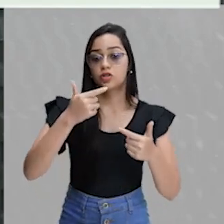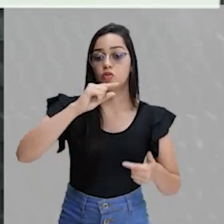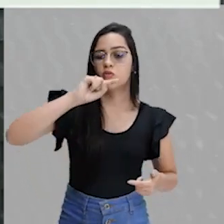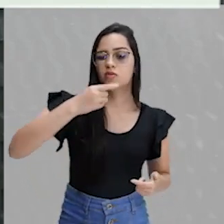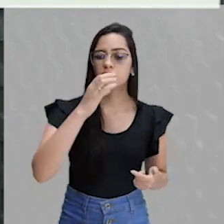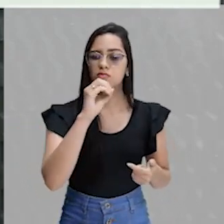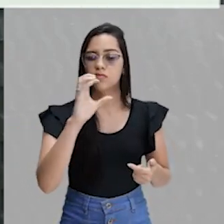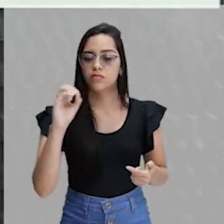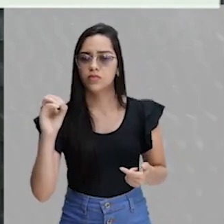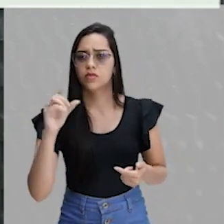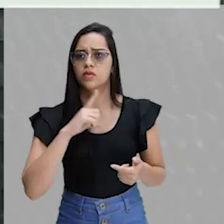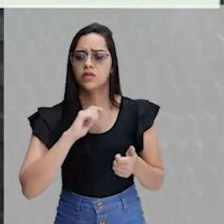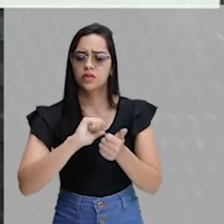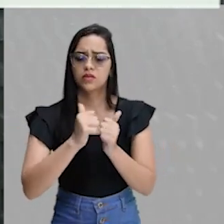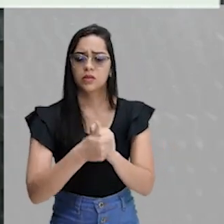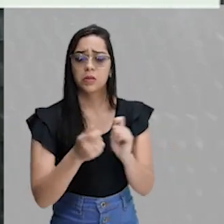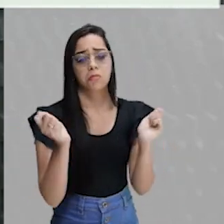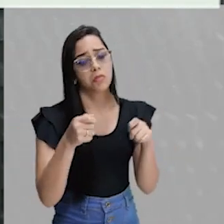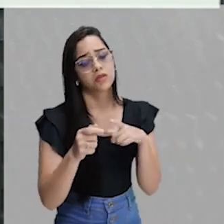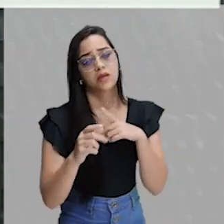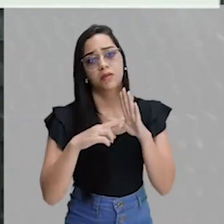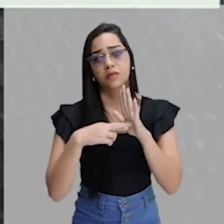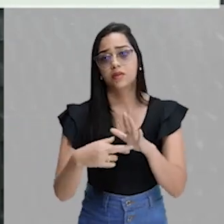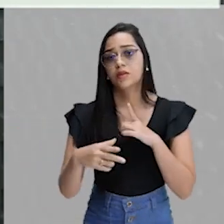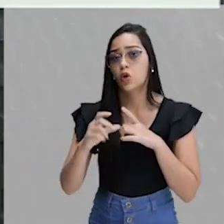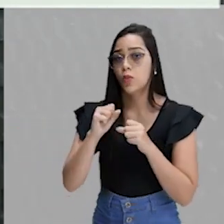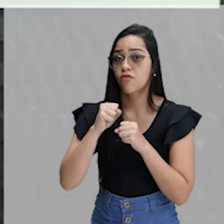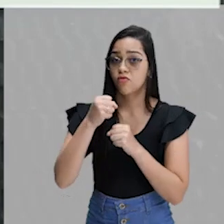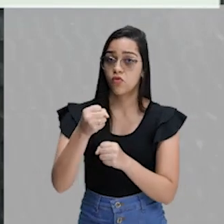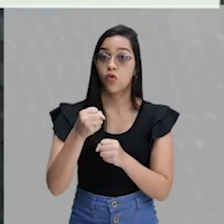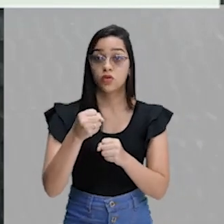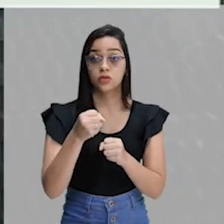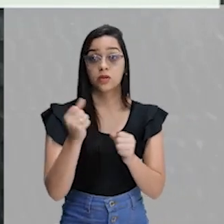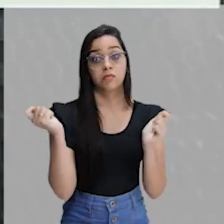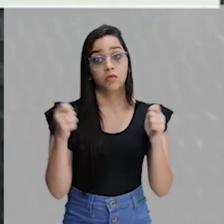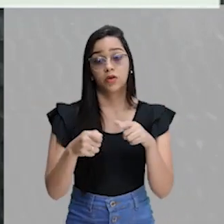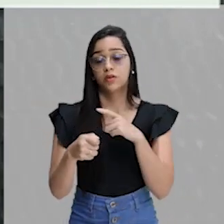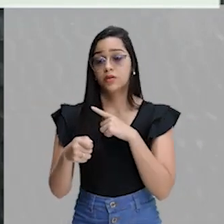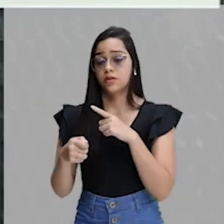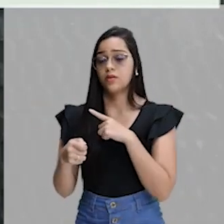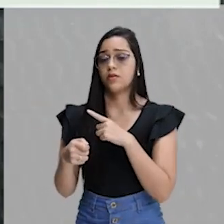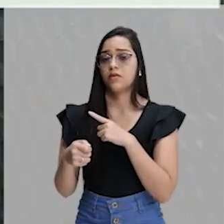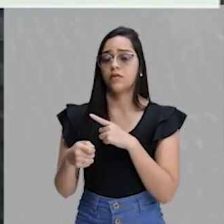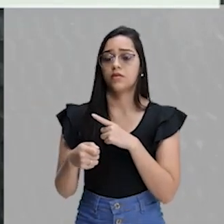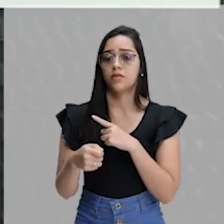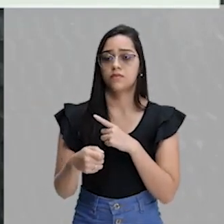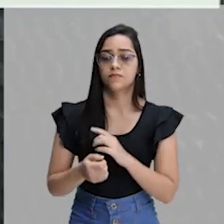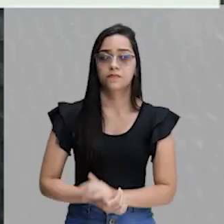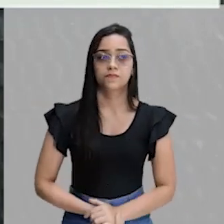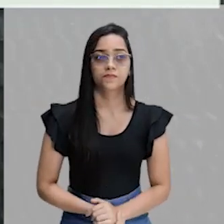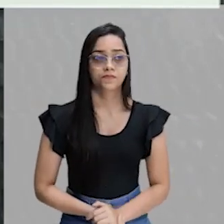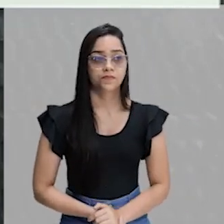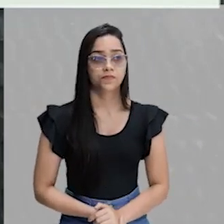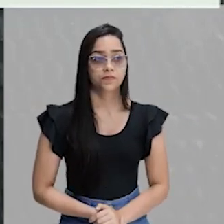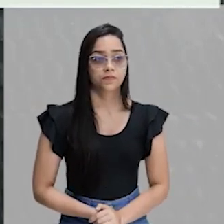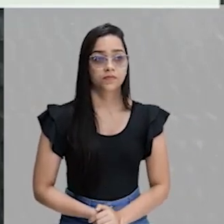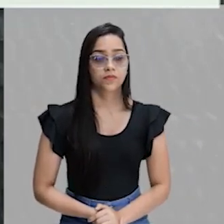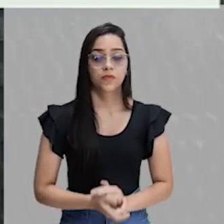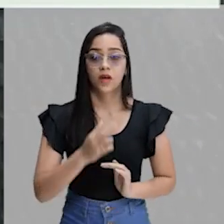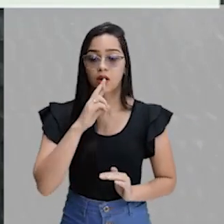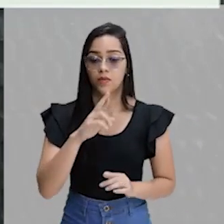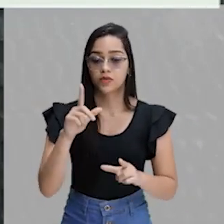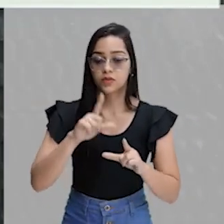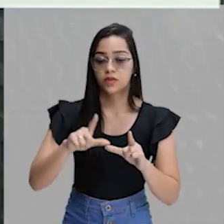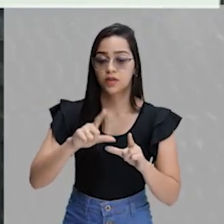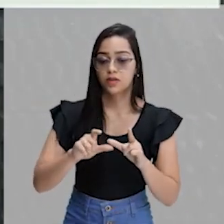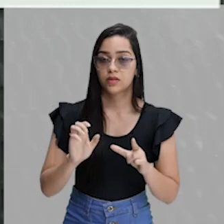nós fôssemos traduzir, esse 2.000 poderia representar uma força, certo? Uma força de atuação em um corpo, tá ok? Então resposta, a